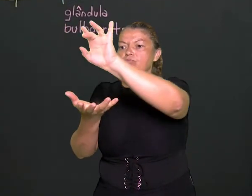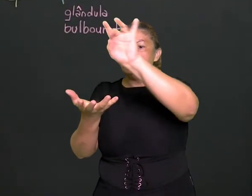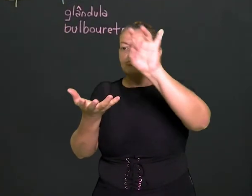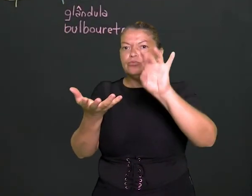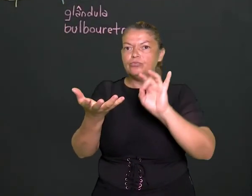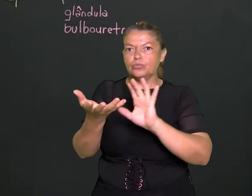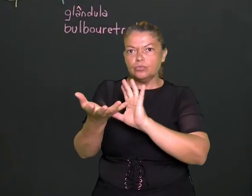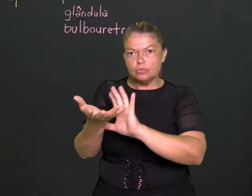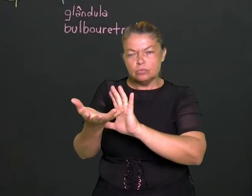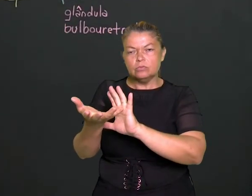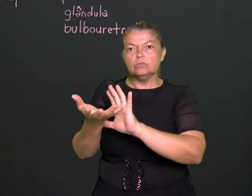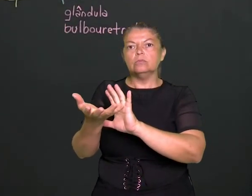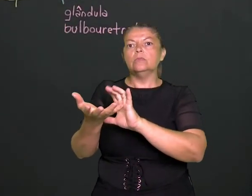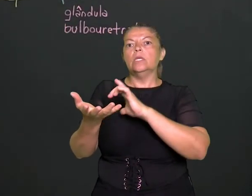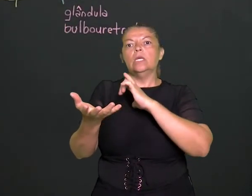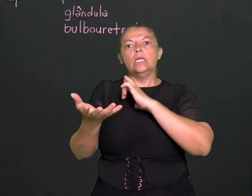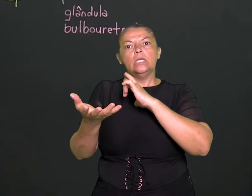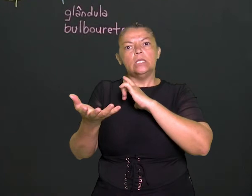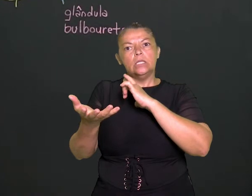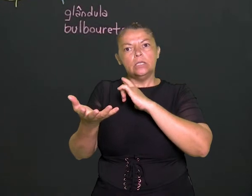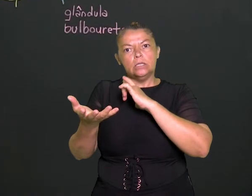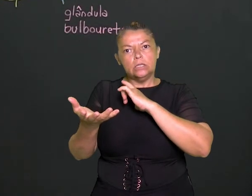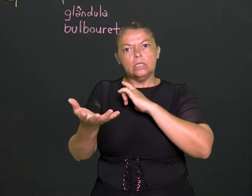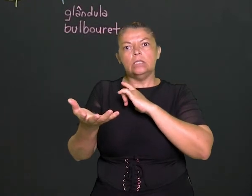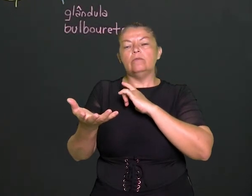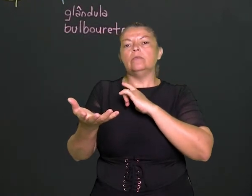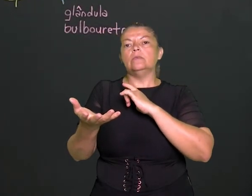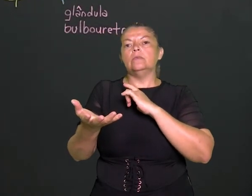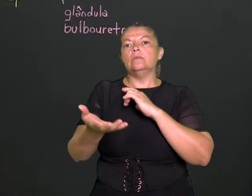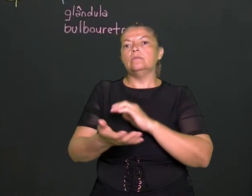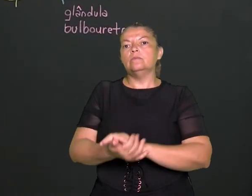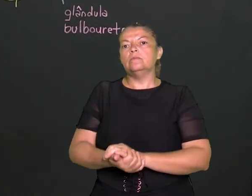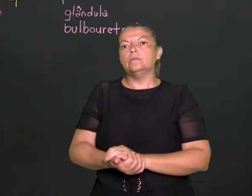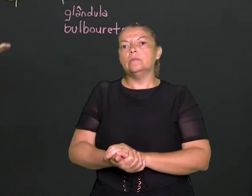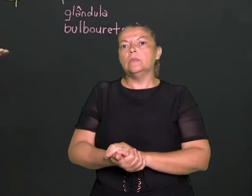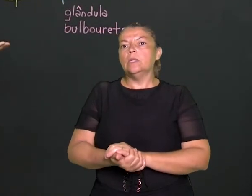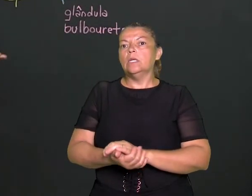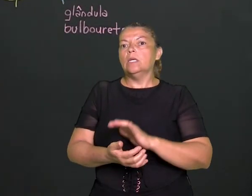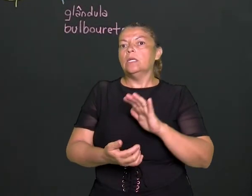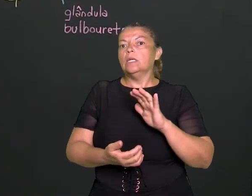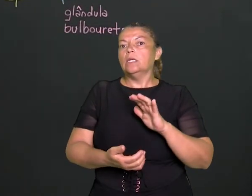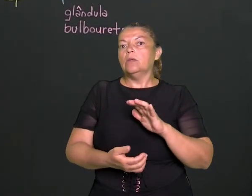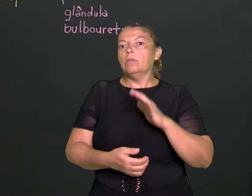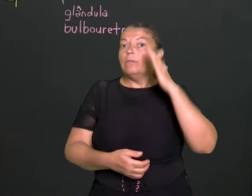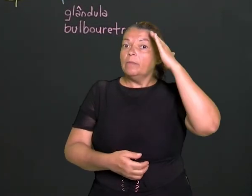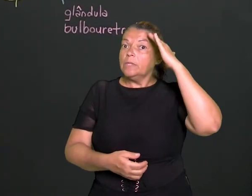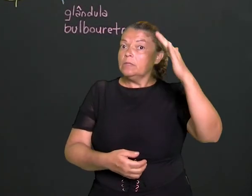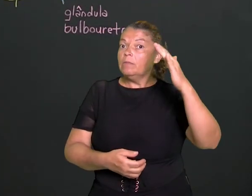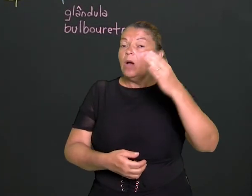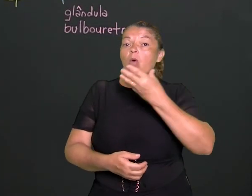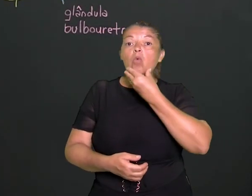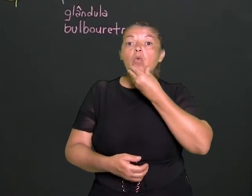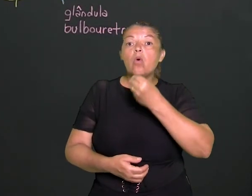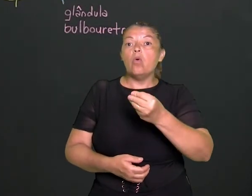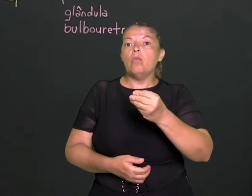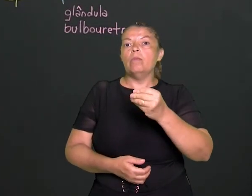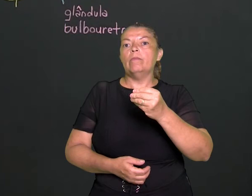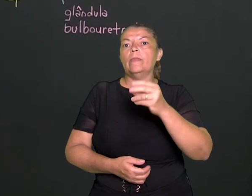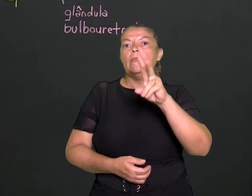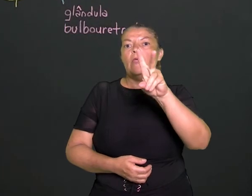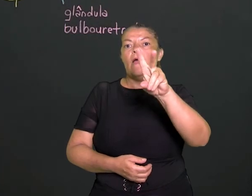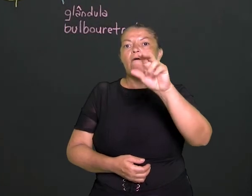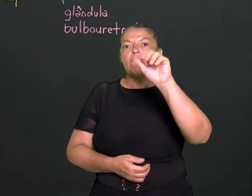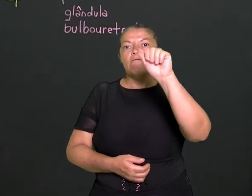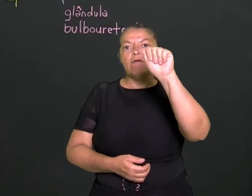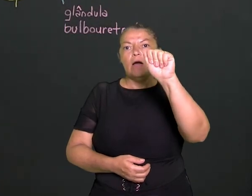uma observação. Um dos métodos contraceptivos definitivos no que se refere aos homens, estamos falando de vasectomia.